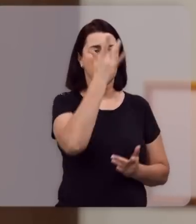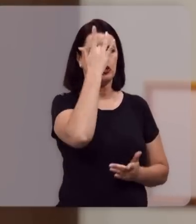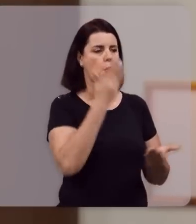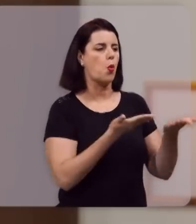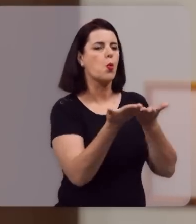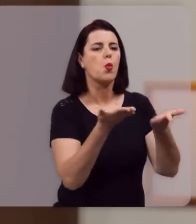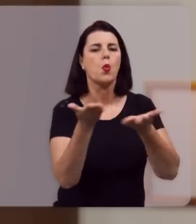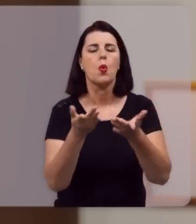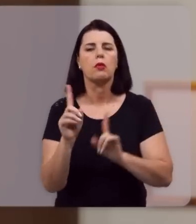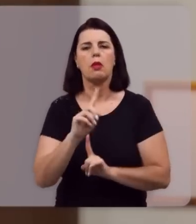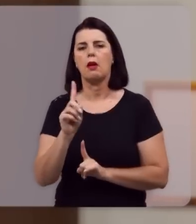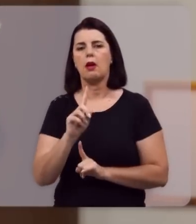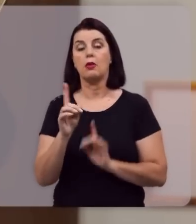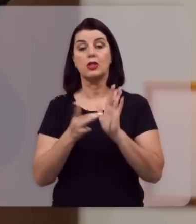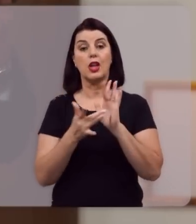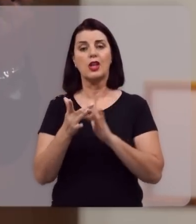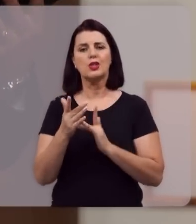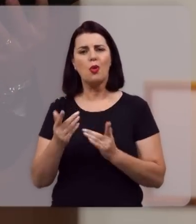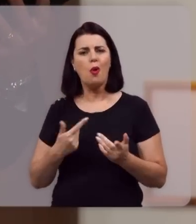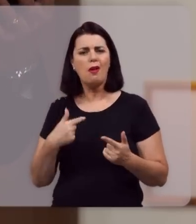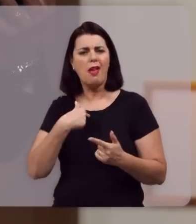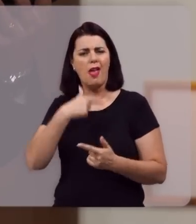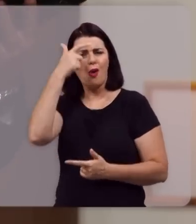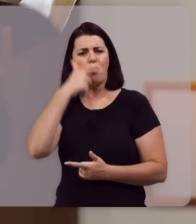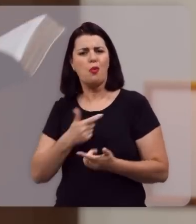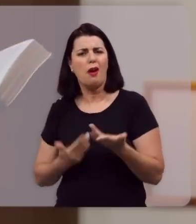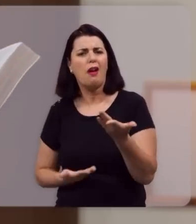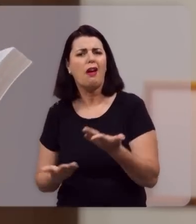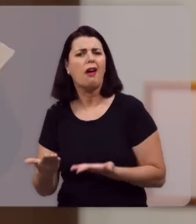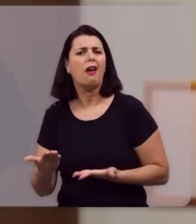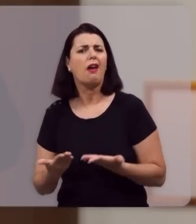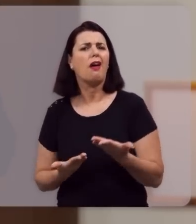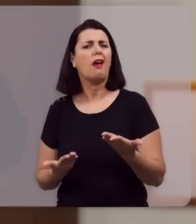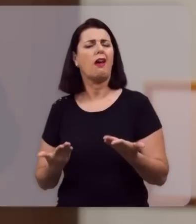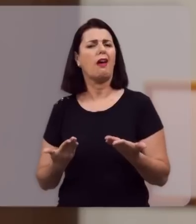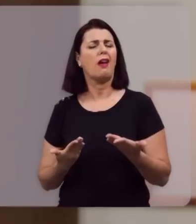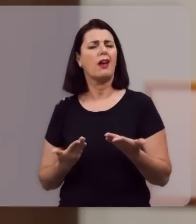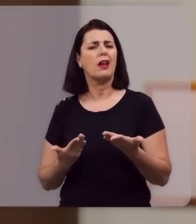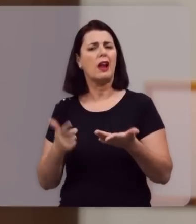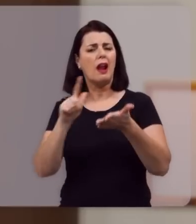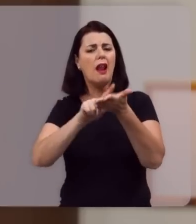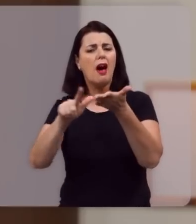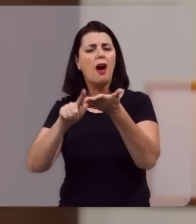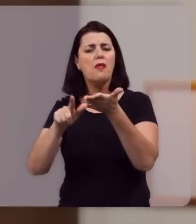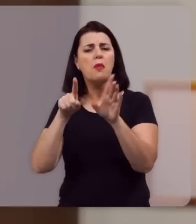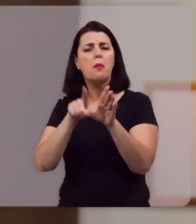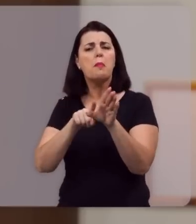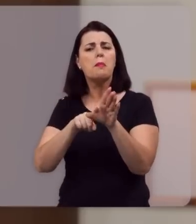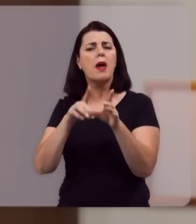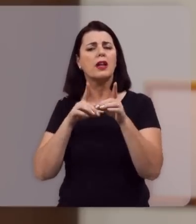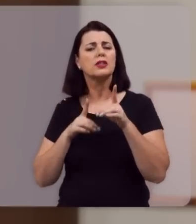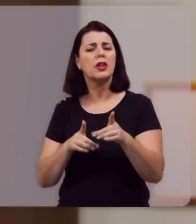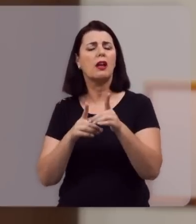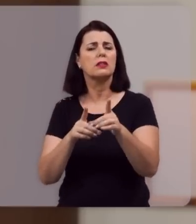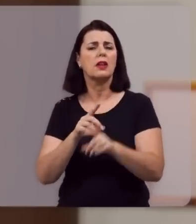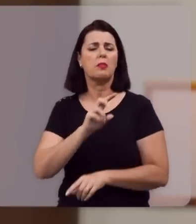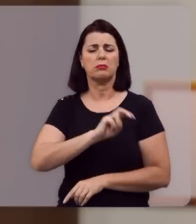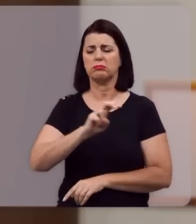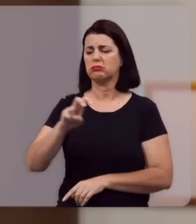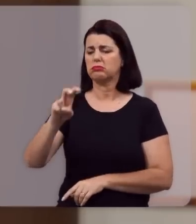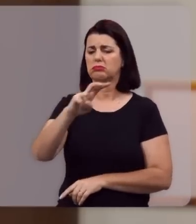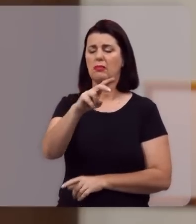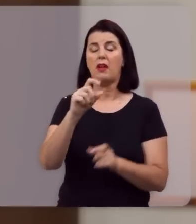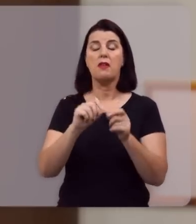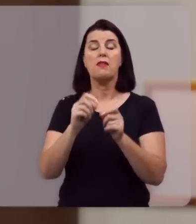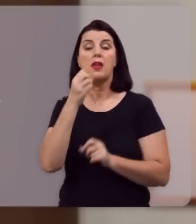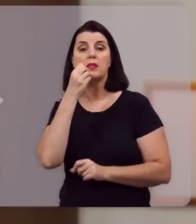servir. Sendo ele o mestre e o senhor, ele lavou os pés dos discípulos. Ele andou por toda